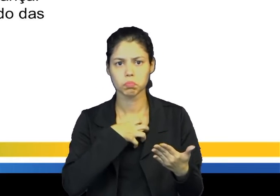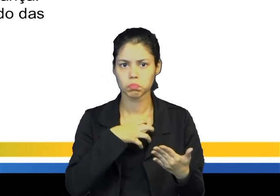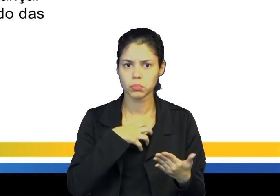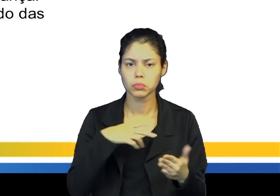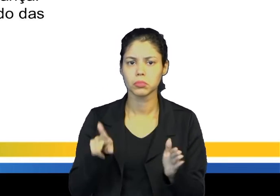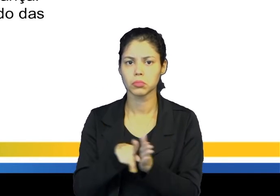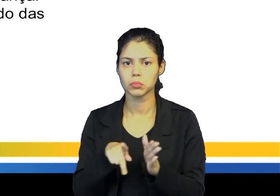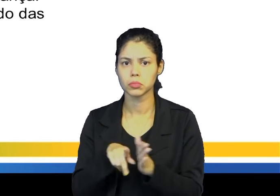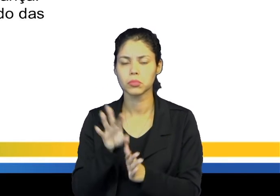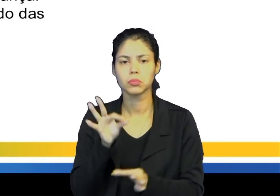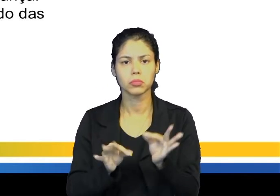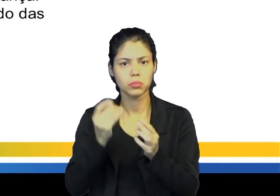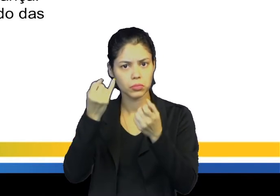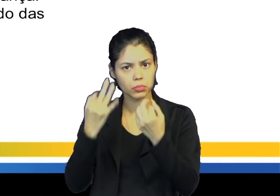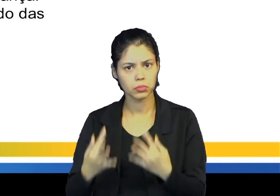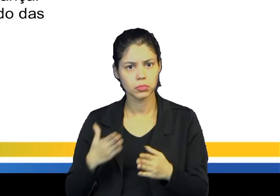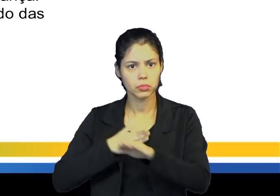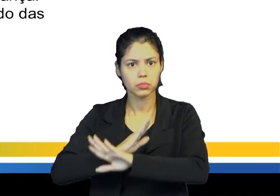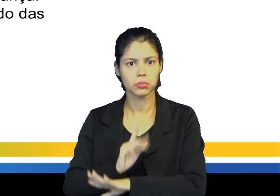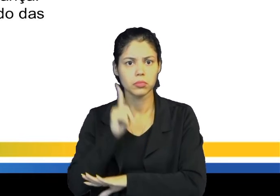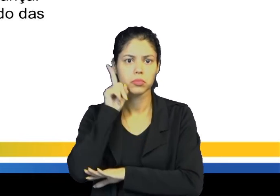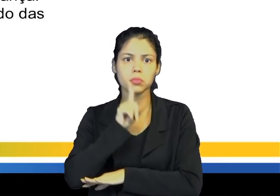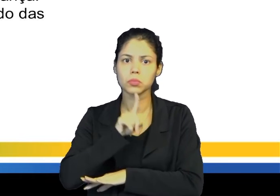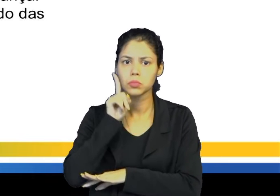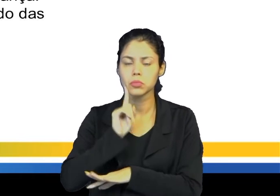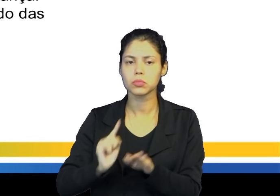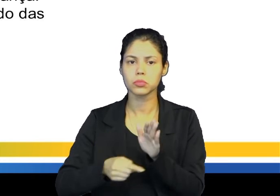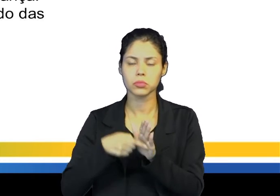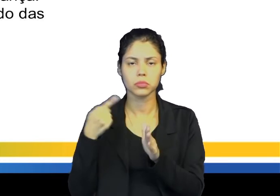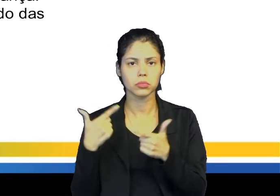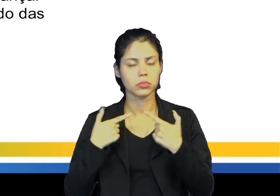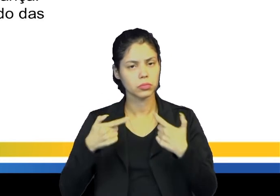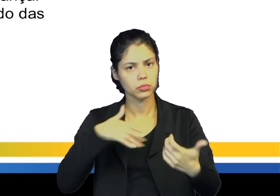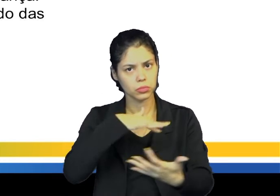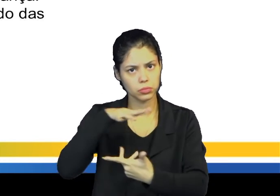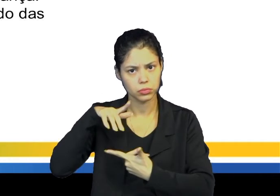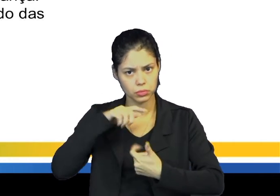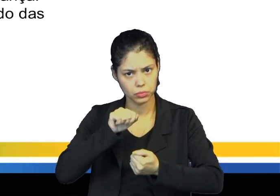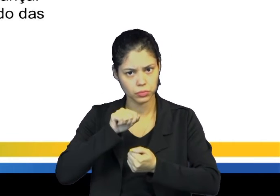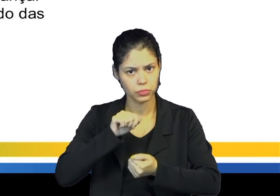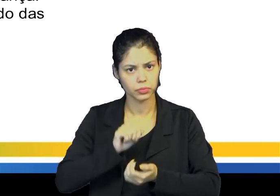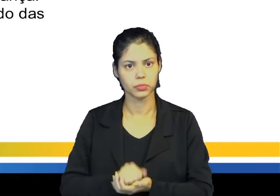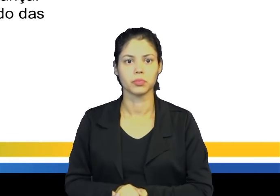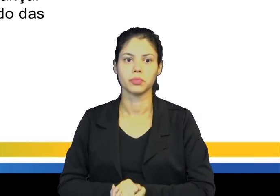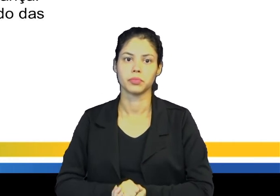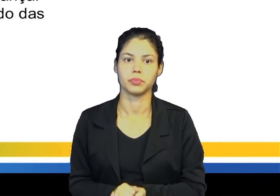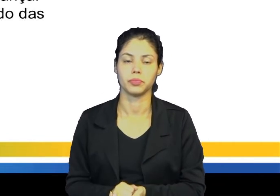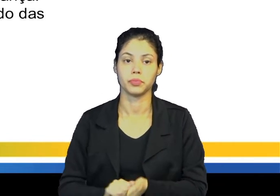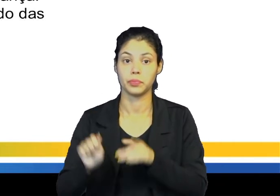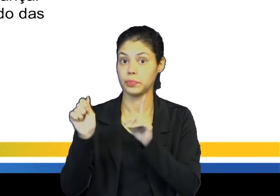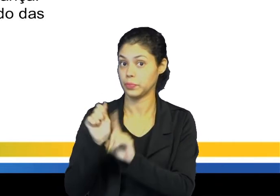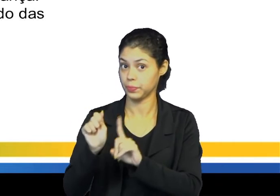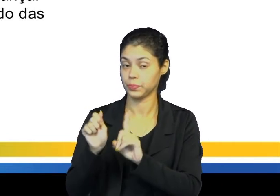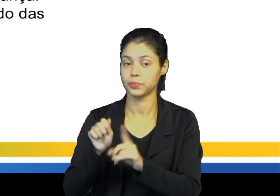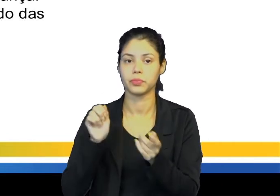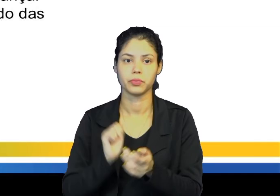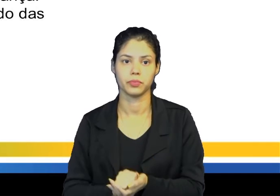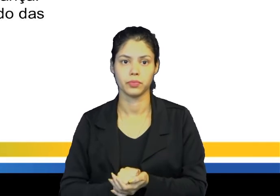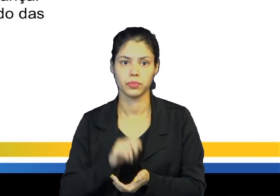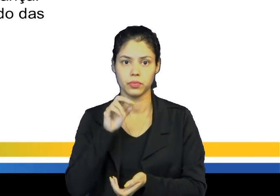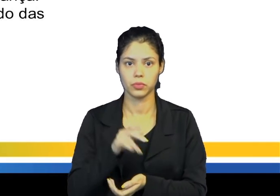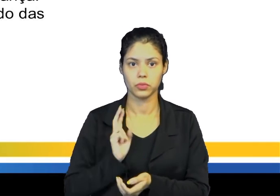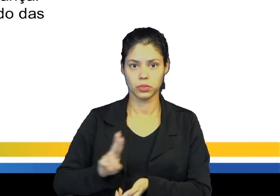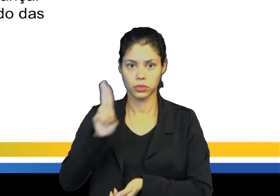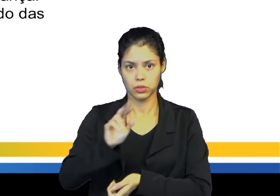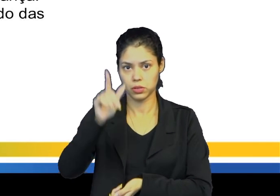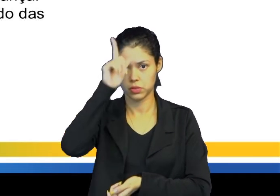Qual motivo serviu como justificativa para a entrada dos Estados Unidos na Primeira Guerra Mundial? Letra A,